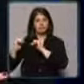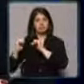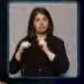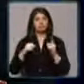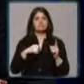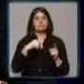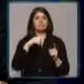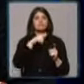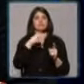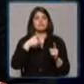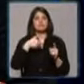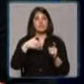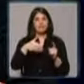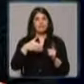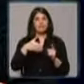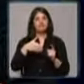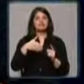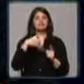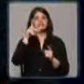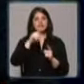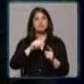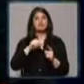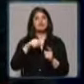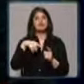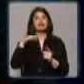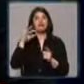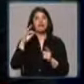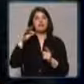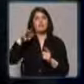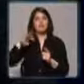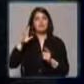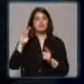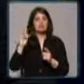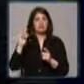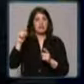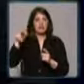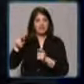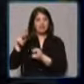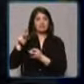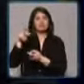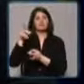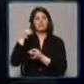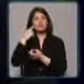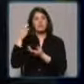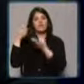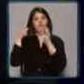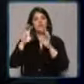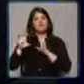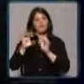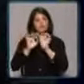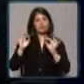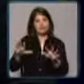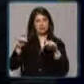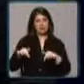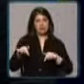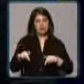necessariamente para a parte do financiamento que vem do IFSM, mas a correr da mesma forma que hoje, estamos a crer que